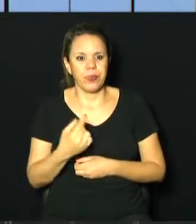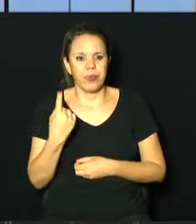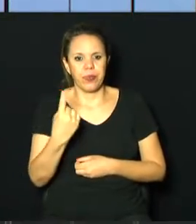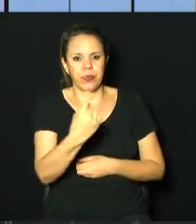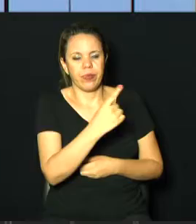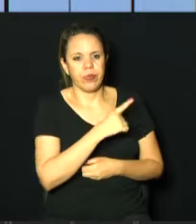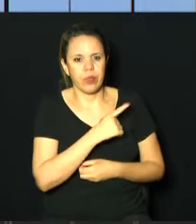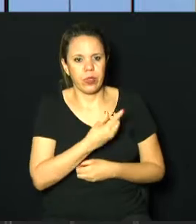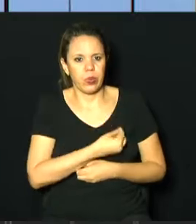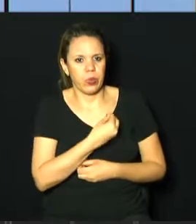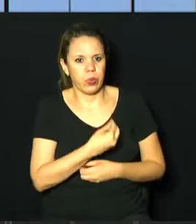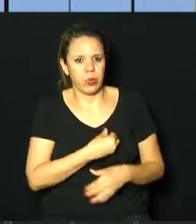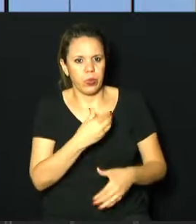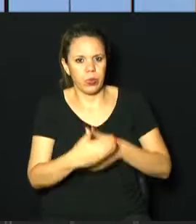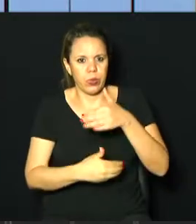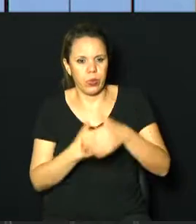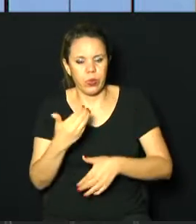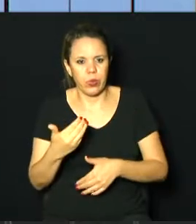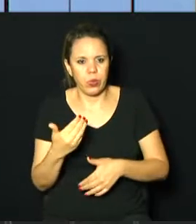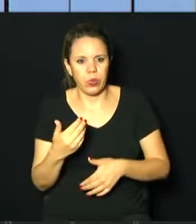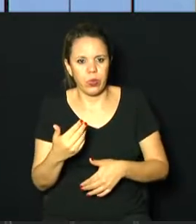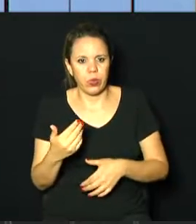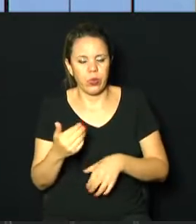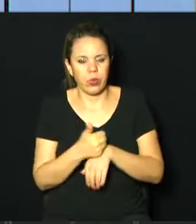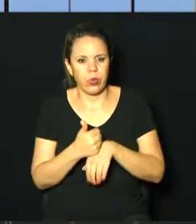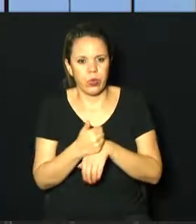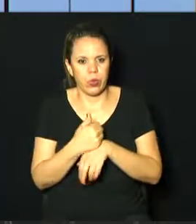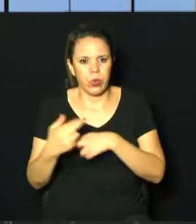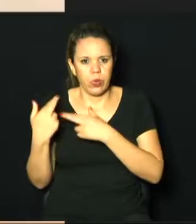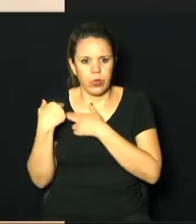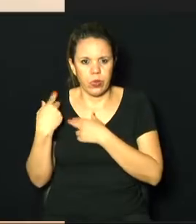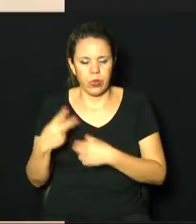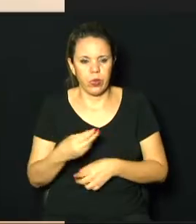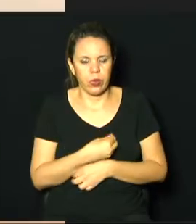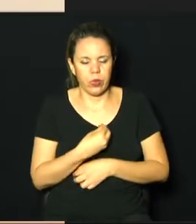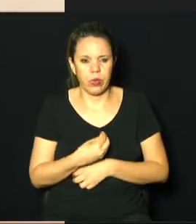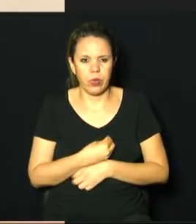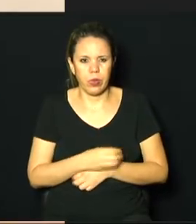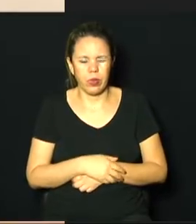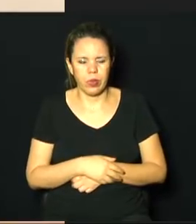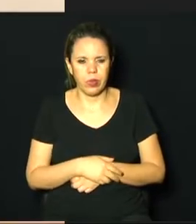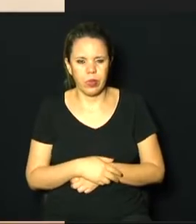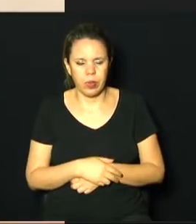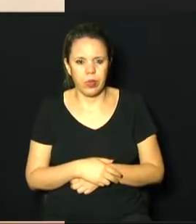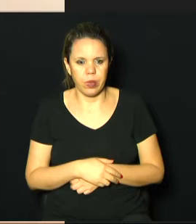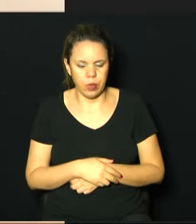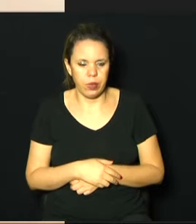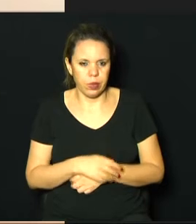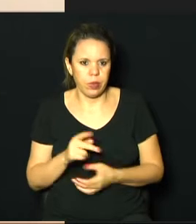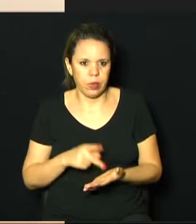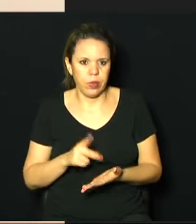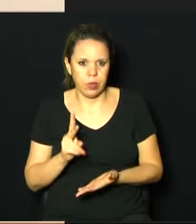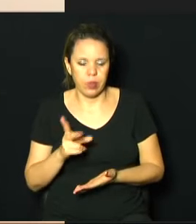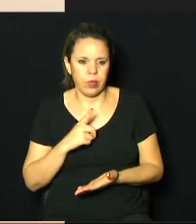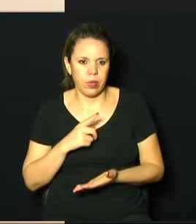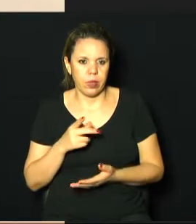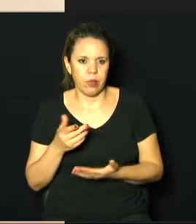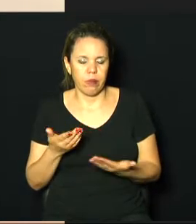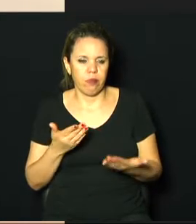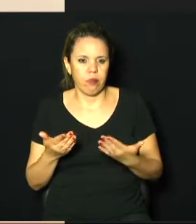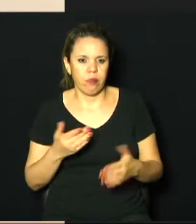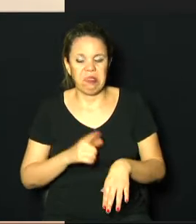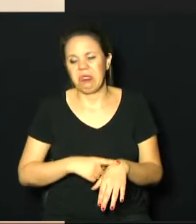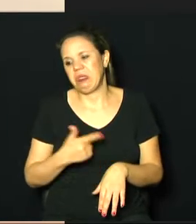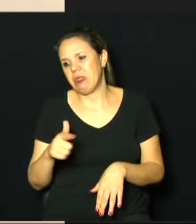um tinha uma rotina, cada um tinha uma ocupação, é isso? Tinha a sua vida? Na verdade, a gente sempre pediu por tempo, né? Eu não